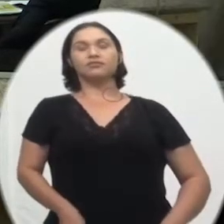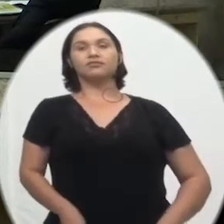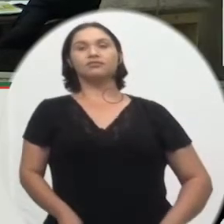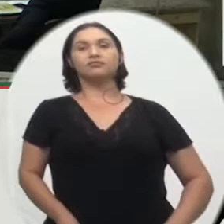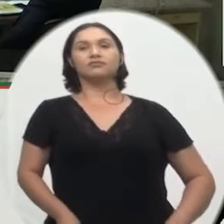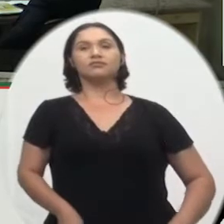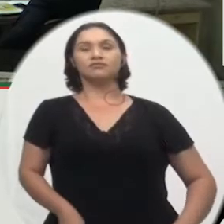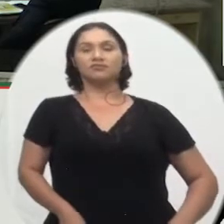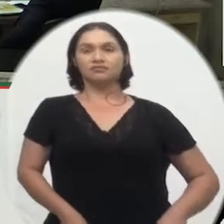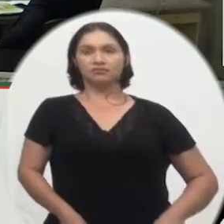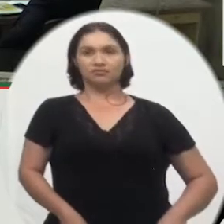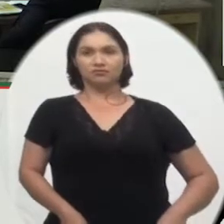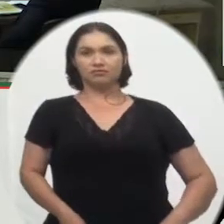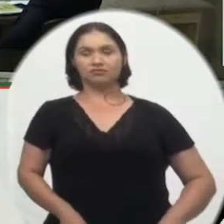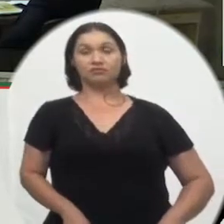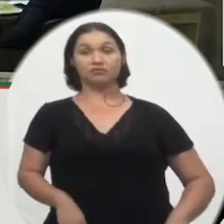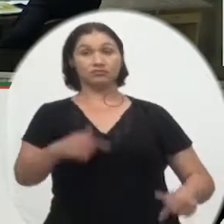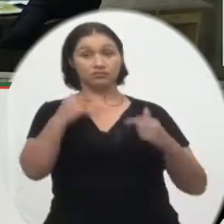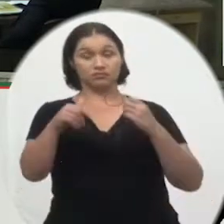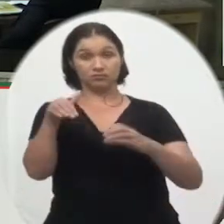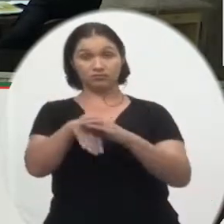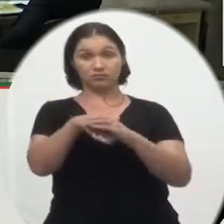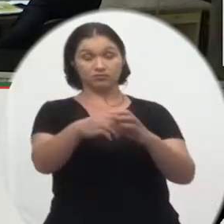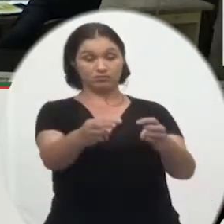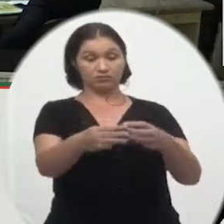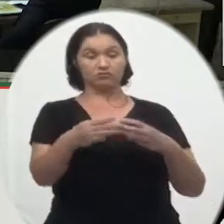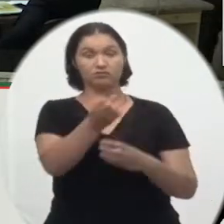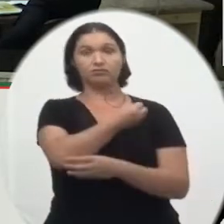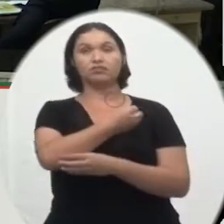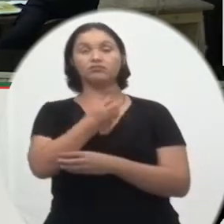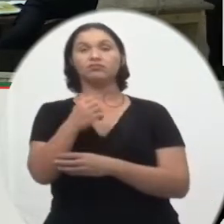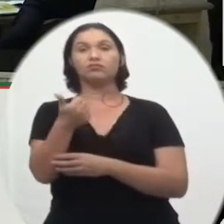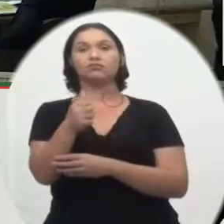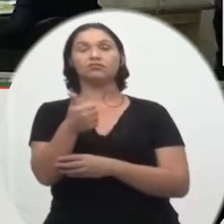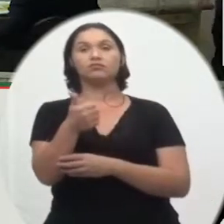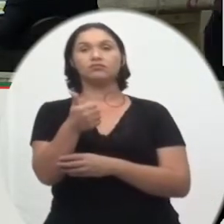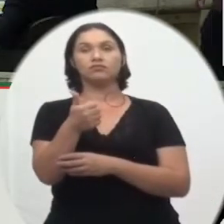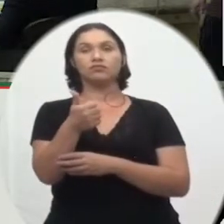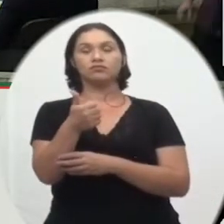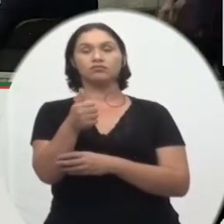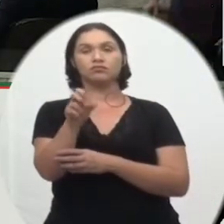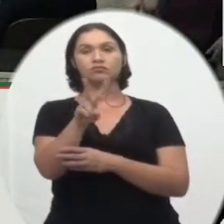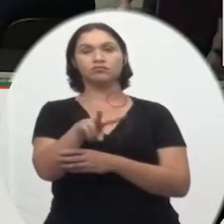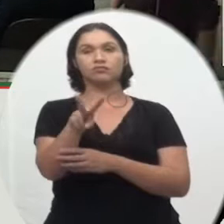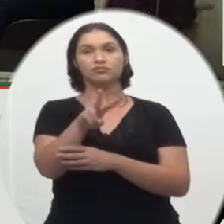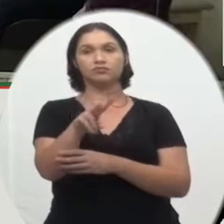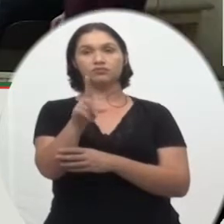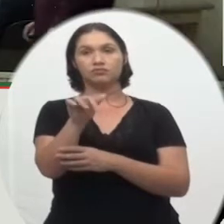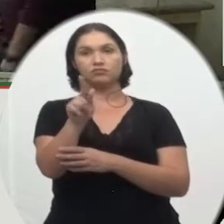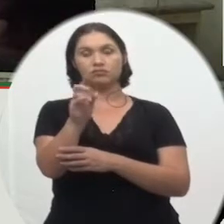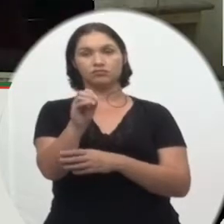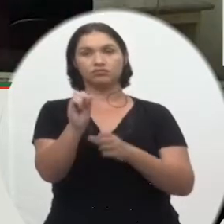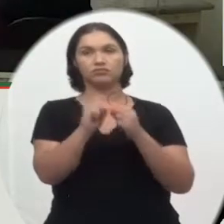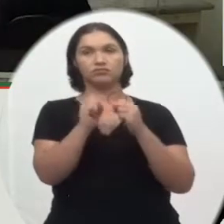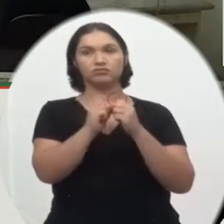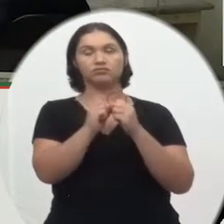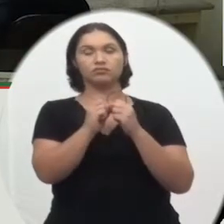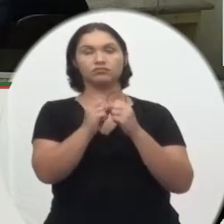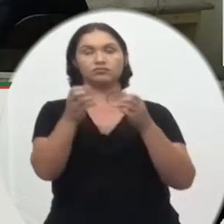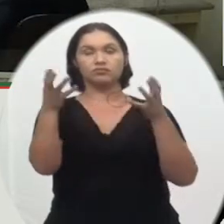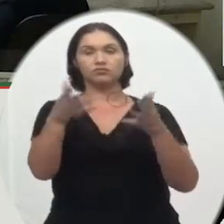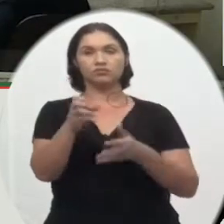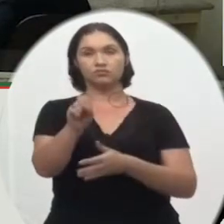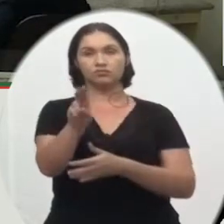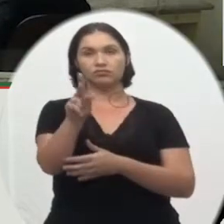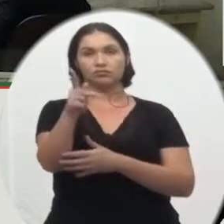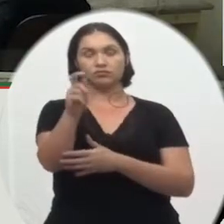Em única discussão e votação, moção 011/19, de autoria do vereador Diego Goulart, atualmente